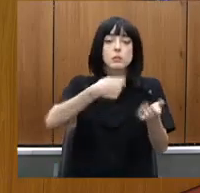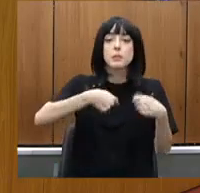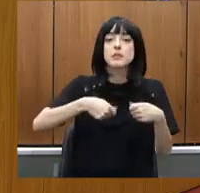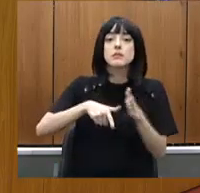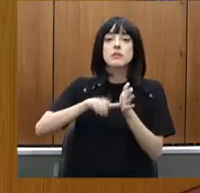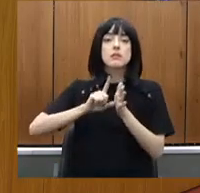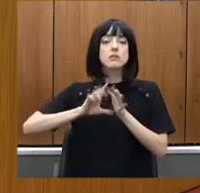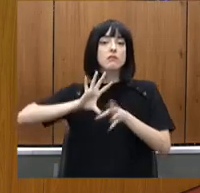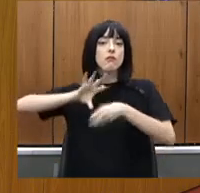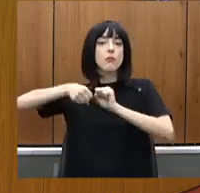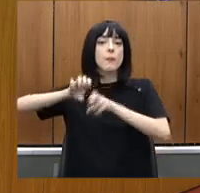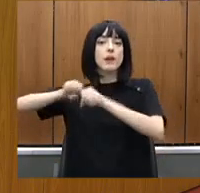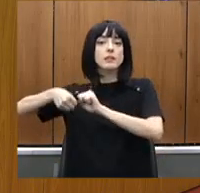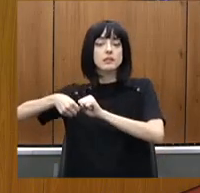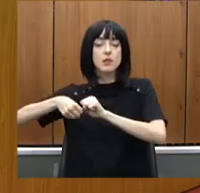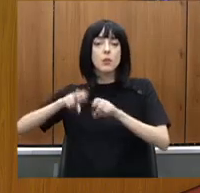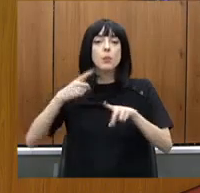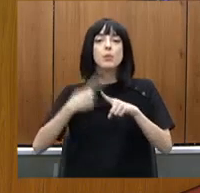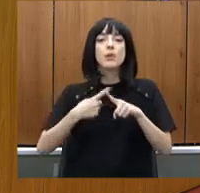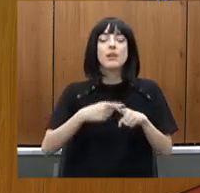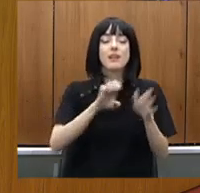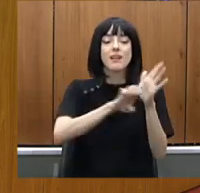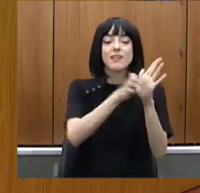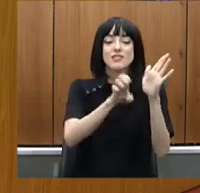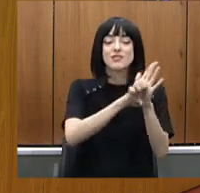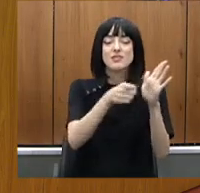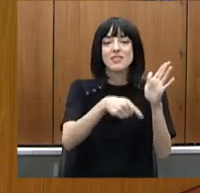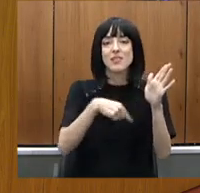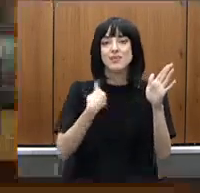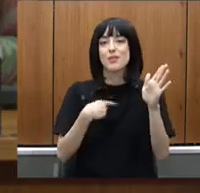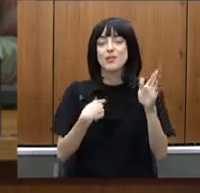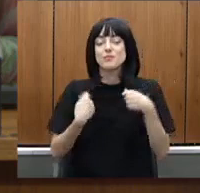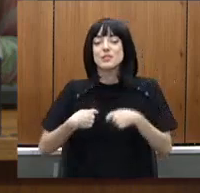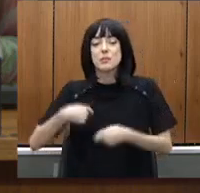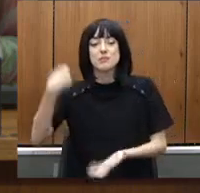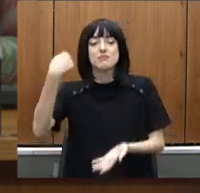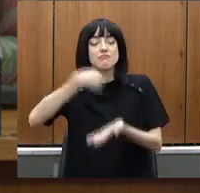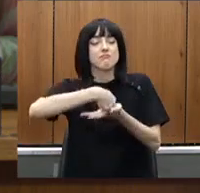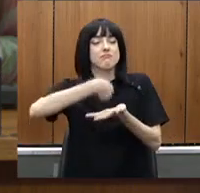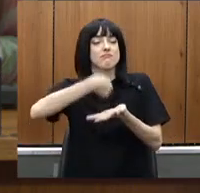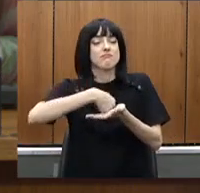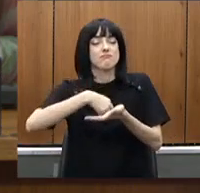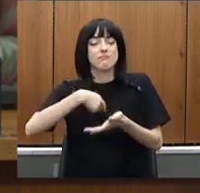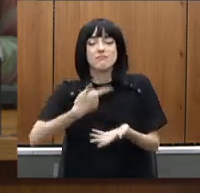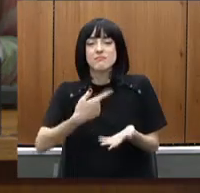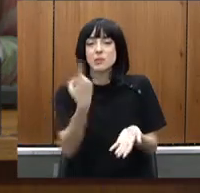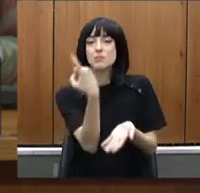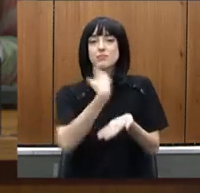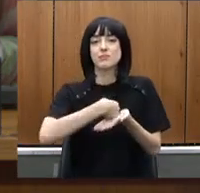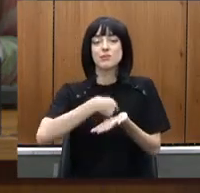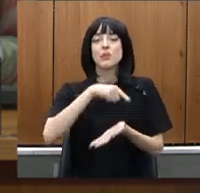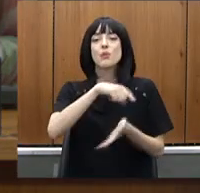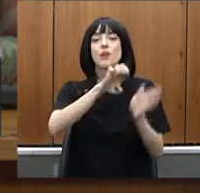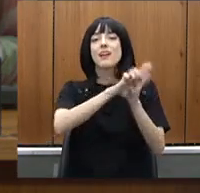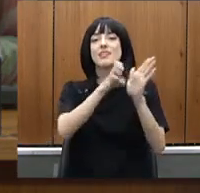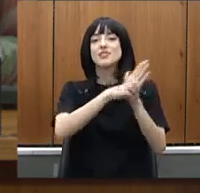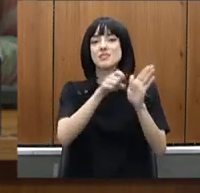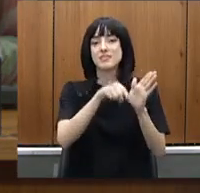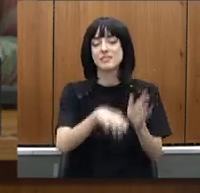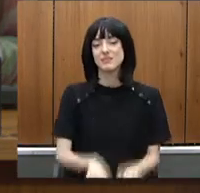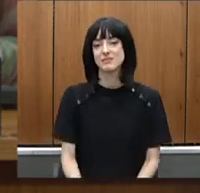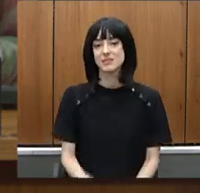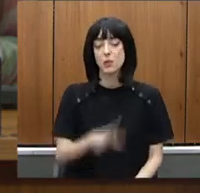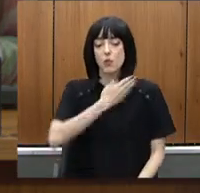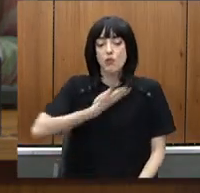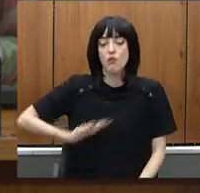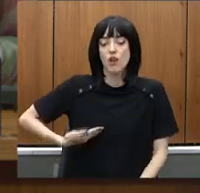edital então nós somos escravos dos Ed a gente não consegue fugir dele e o governo é quem nos valida aí e das ordens